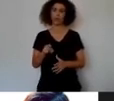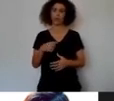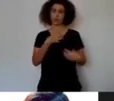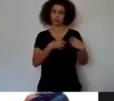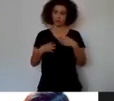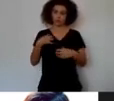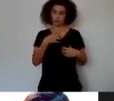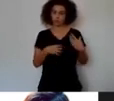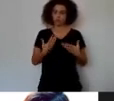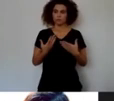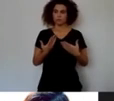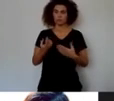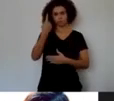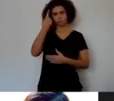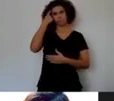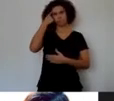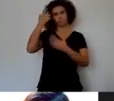questões daqui para frente.